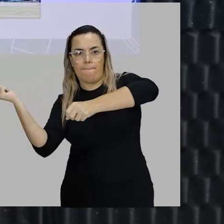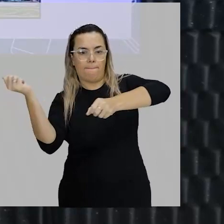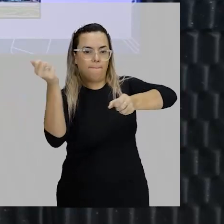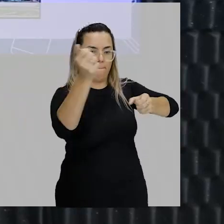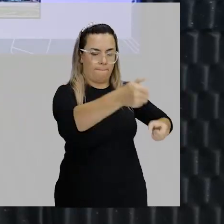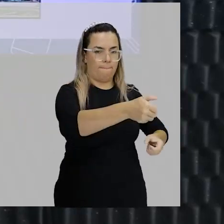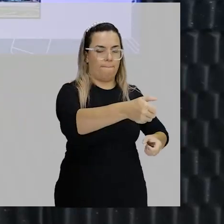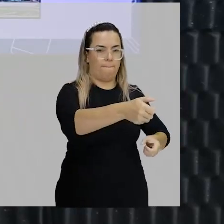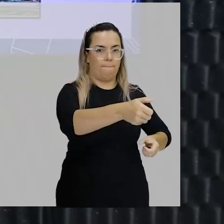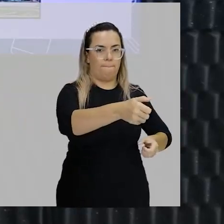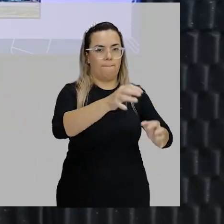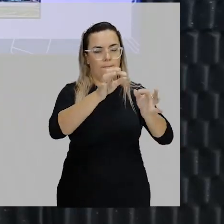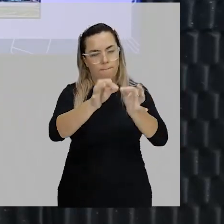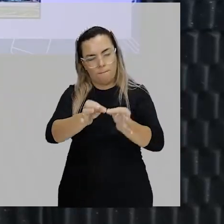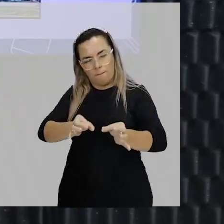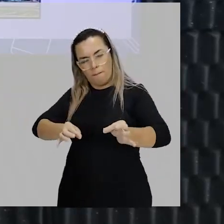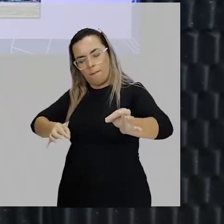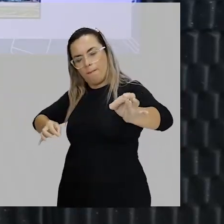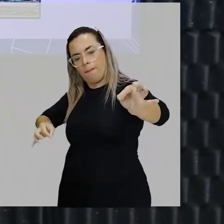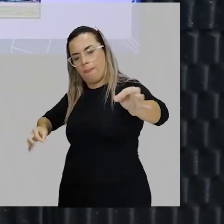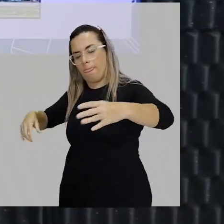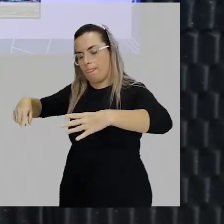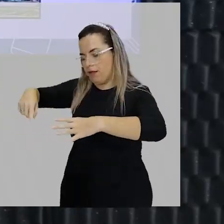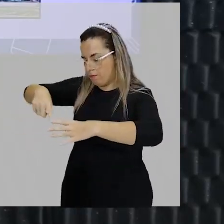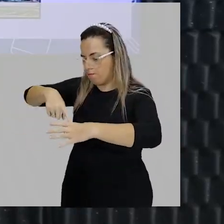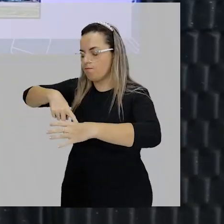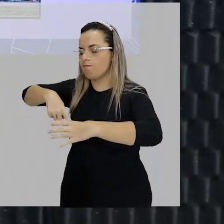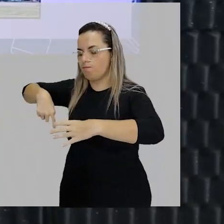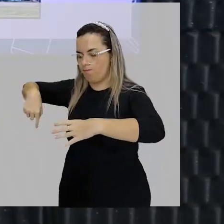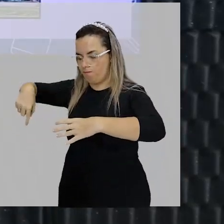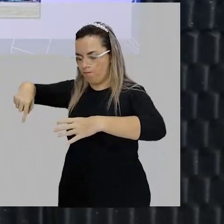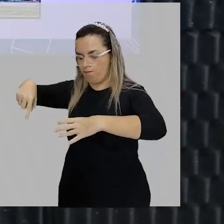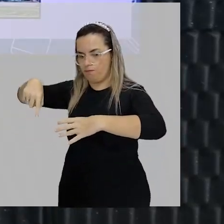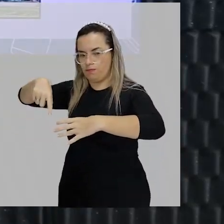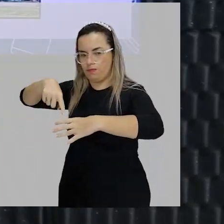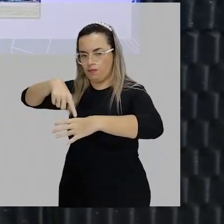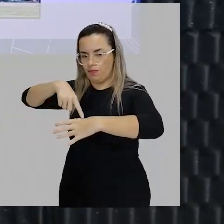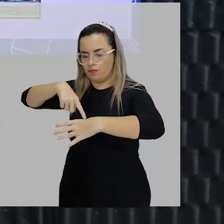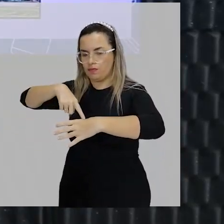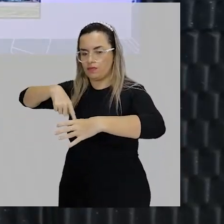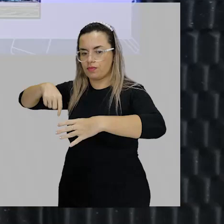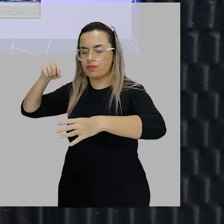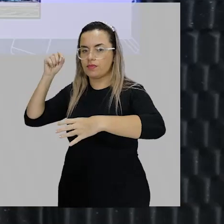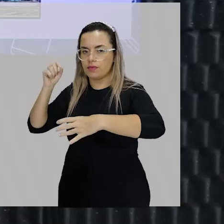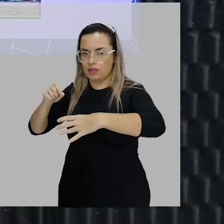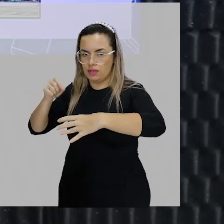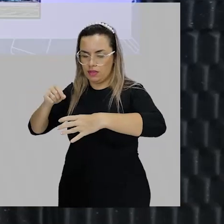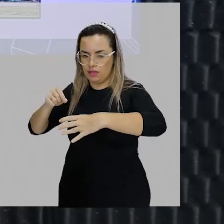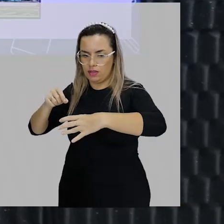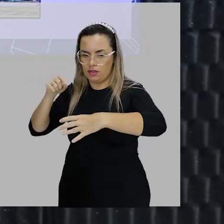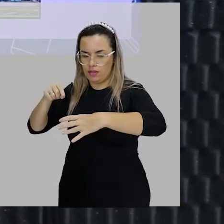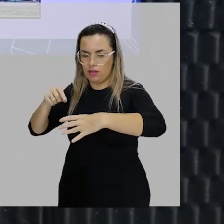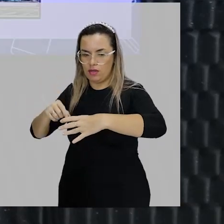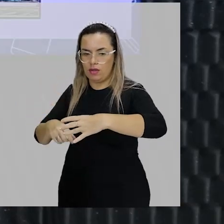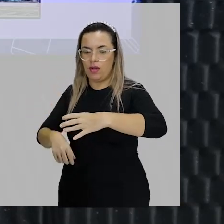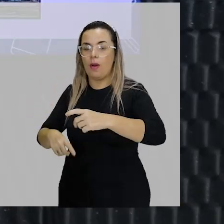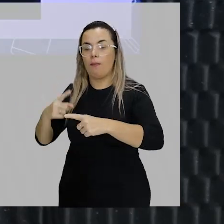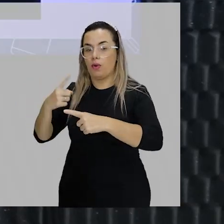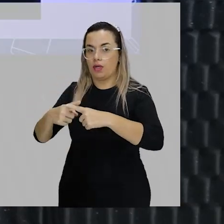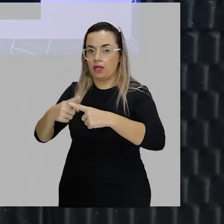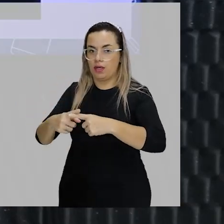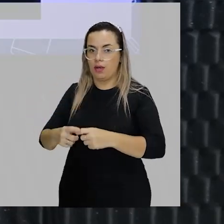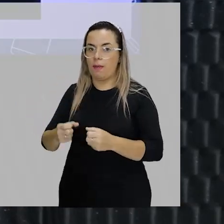mais distante possível. Ela fica dentro dessa gradezinha de proteção aí para evitar qualquer tipo de